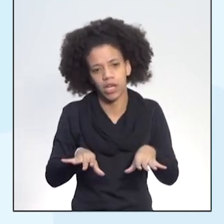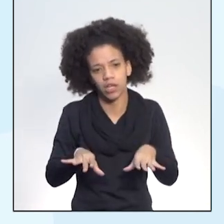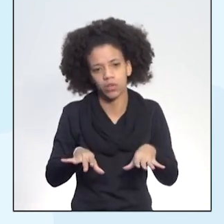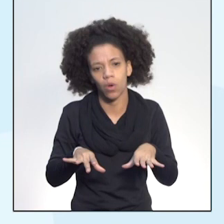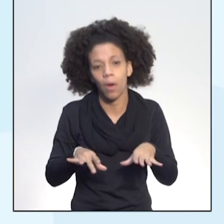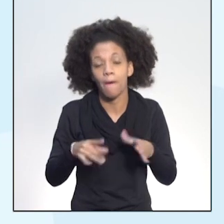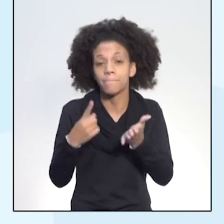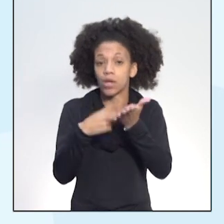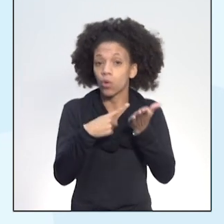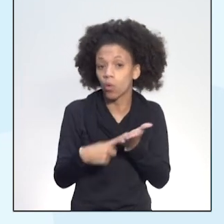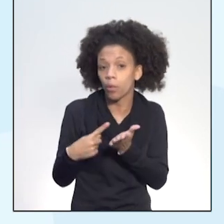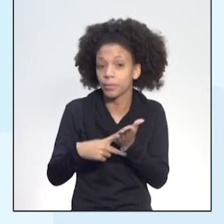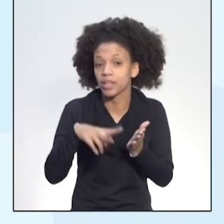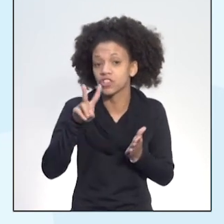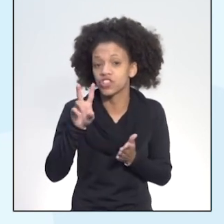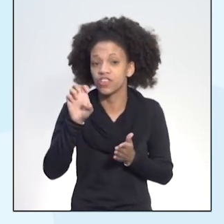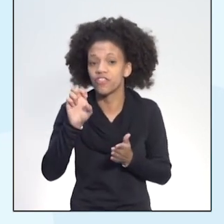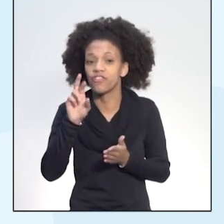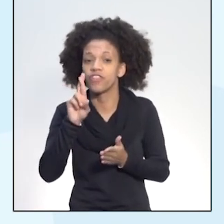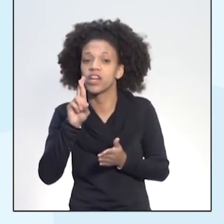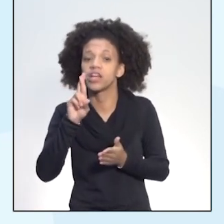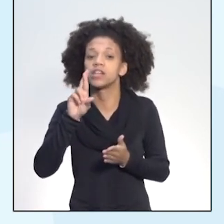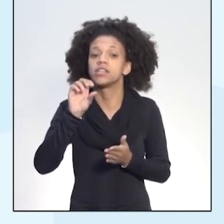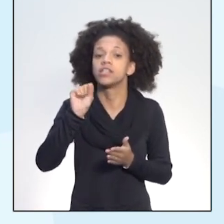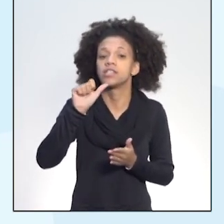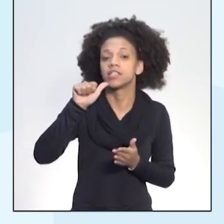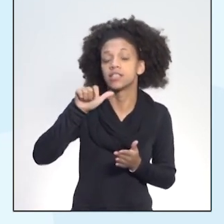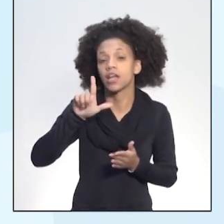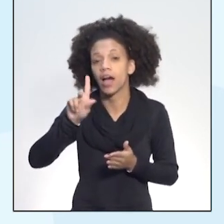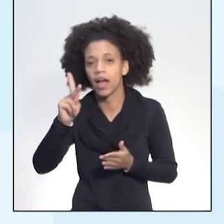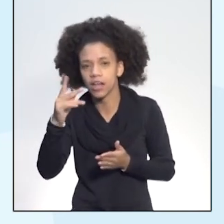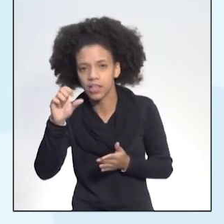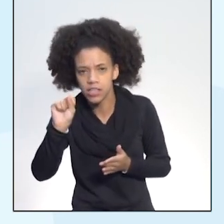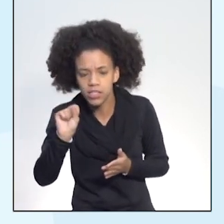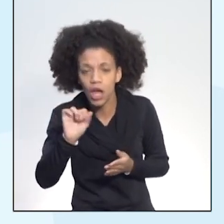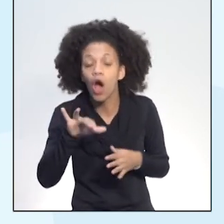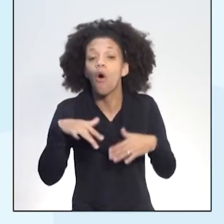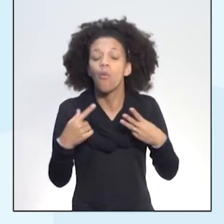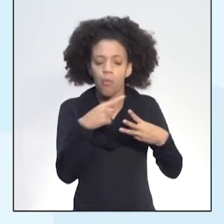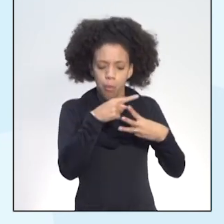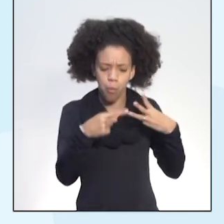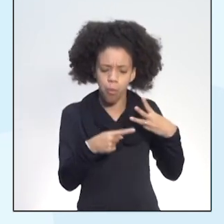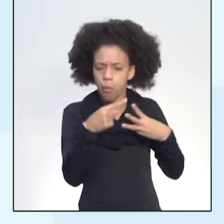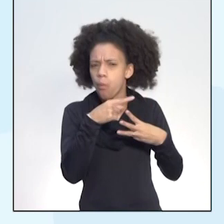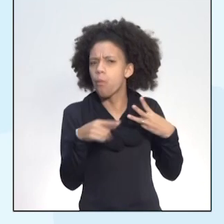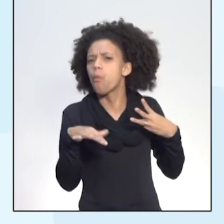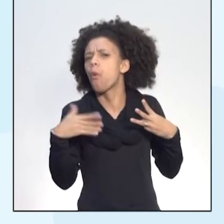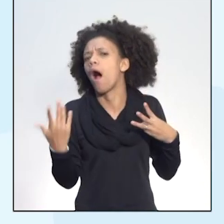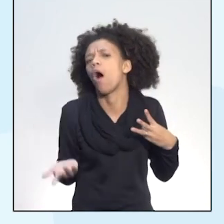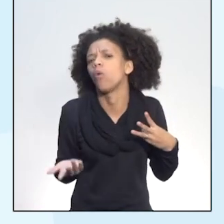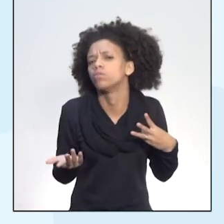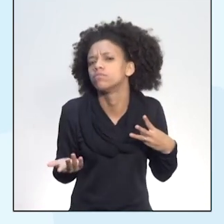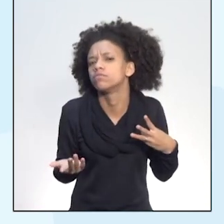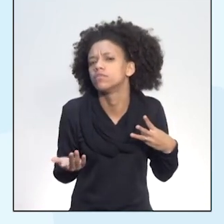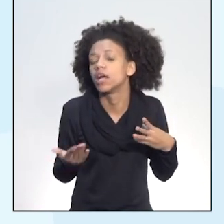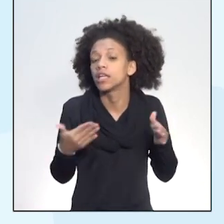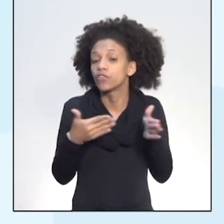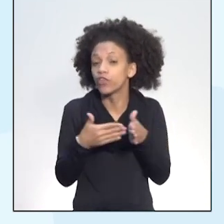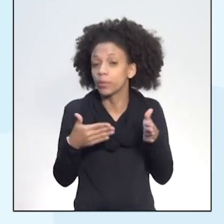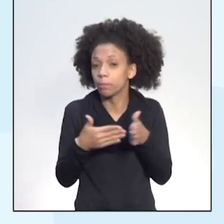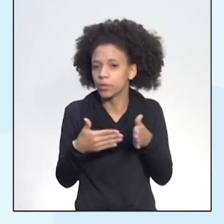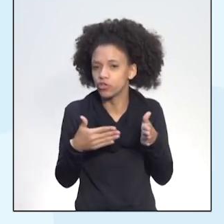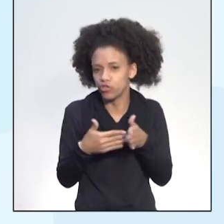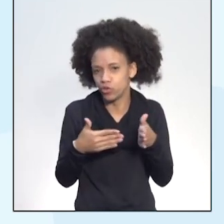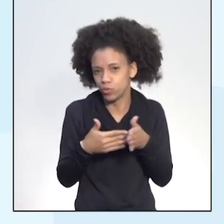de Versailles? Qual dos 3 países apontados, Alemanha, Itália e Império